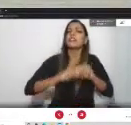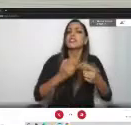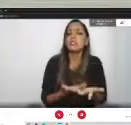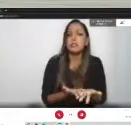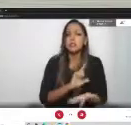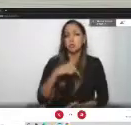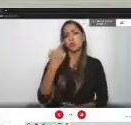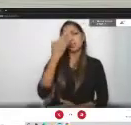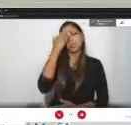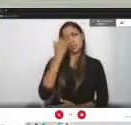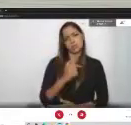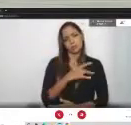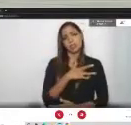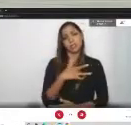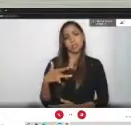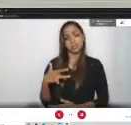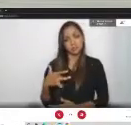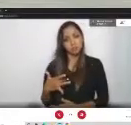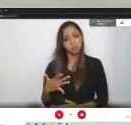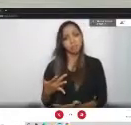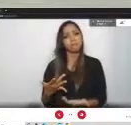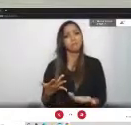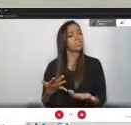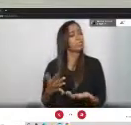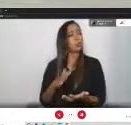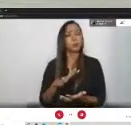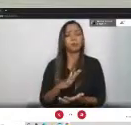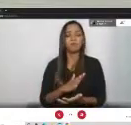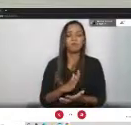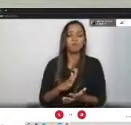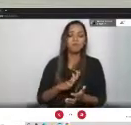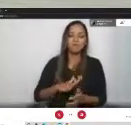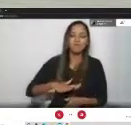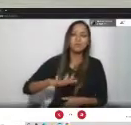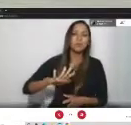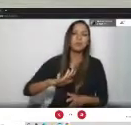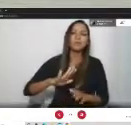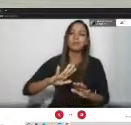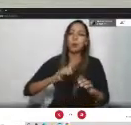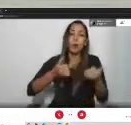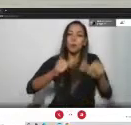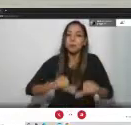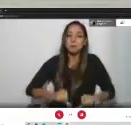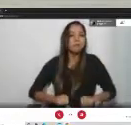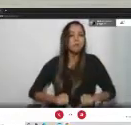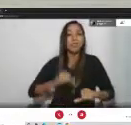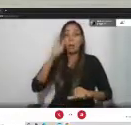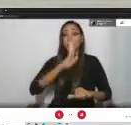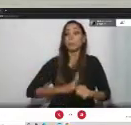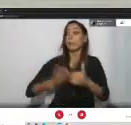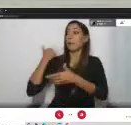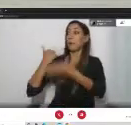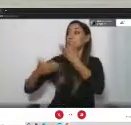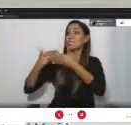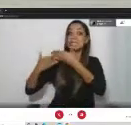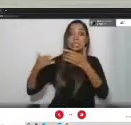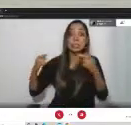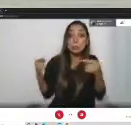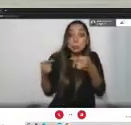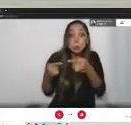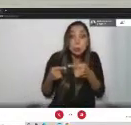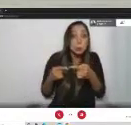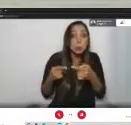de um jeito que nunca passou no Brasil. Mas uso das palavras do vereador Ítalo, como ele falou ontem, que mais